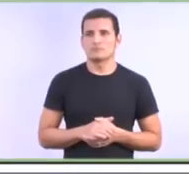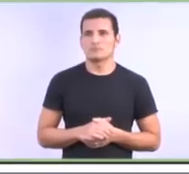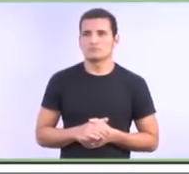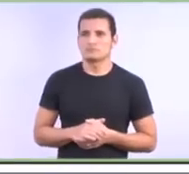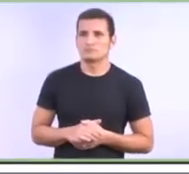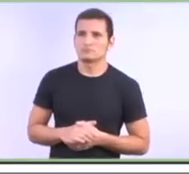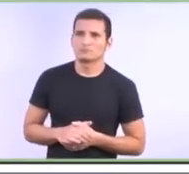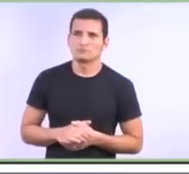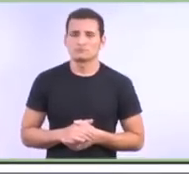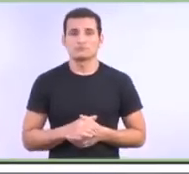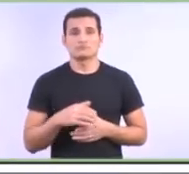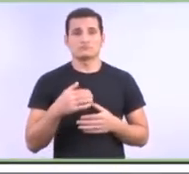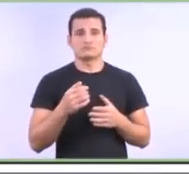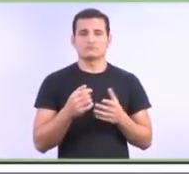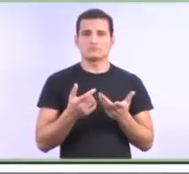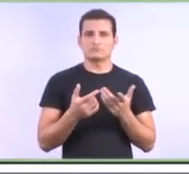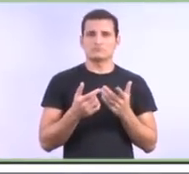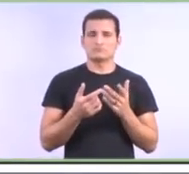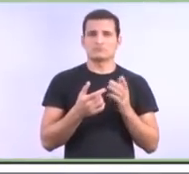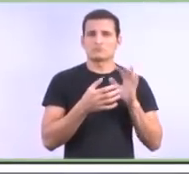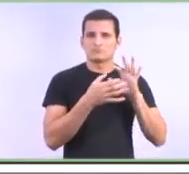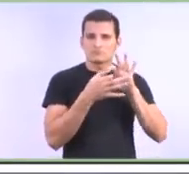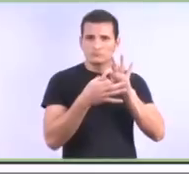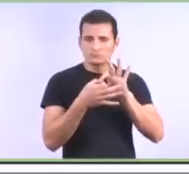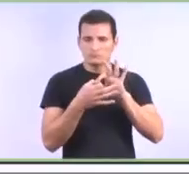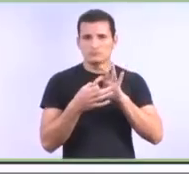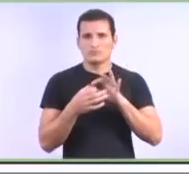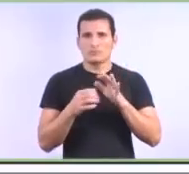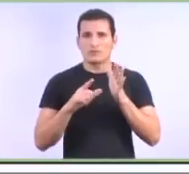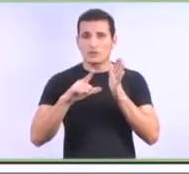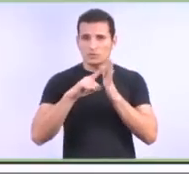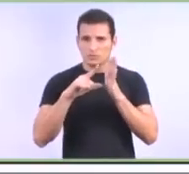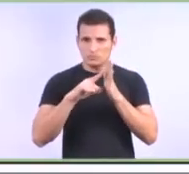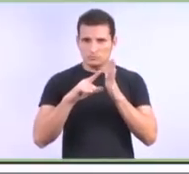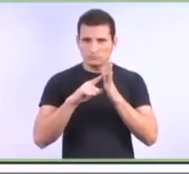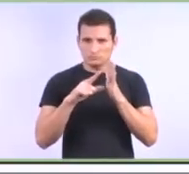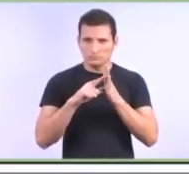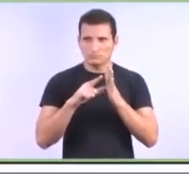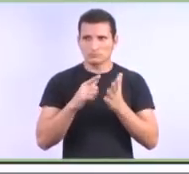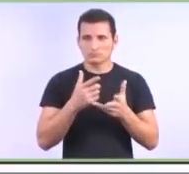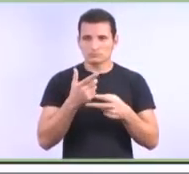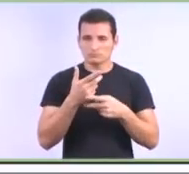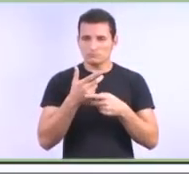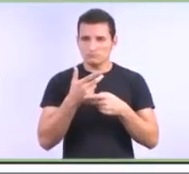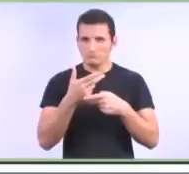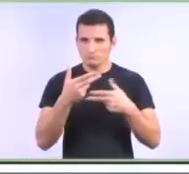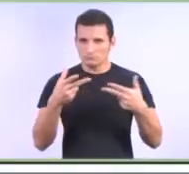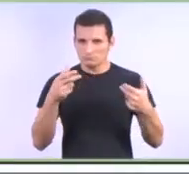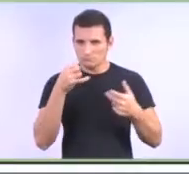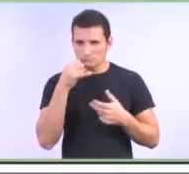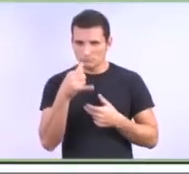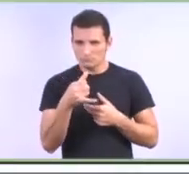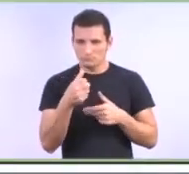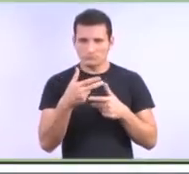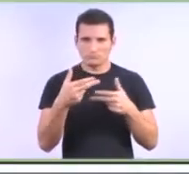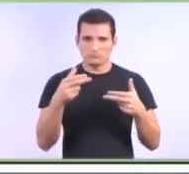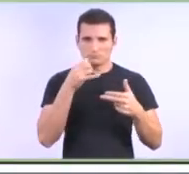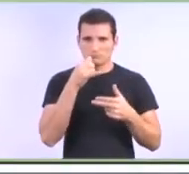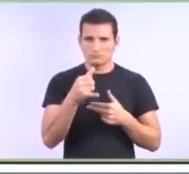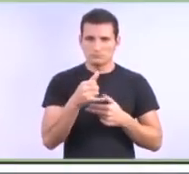Tendo como base o contexto de uma loja de eletrodoméstico, a gente estava falando ainda agora o que seria essa loja, vamos lá.